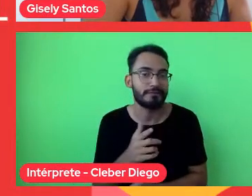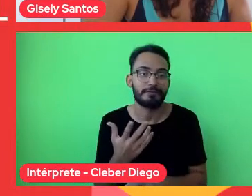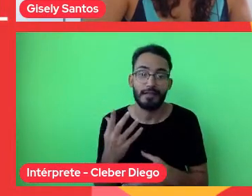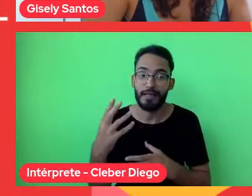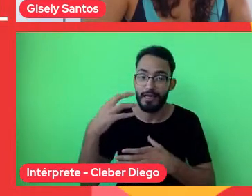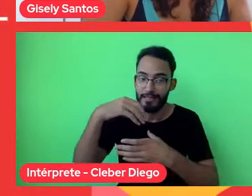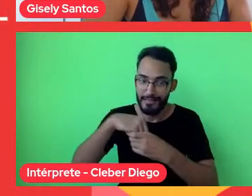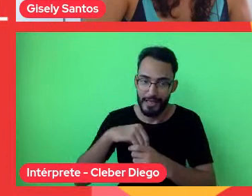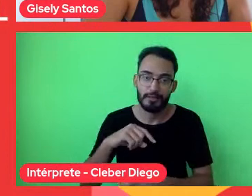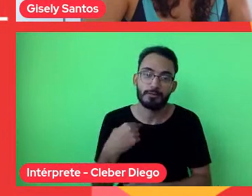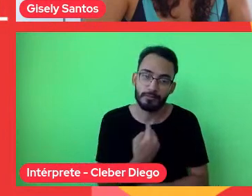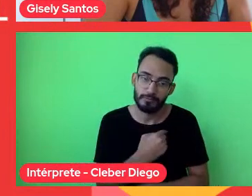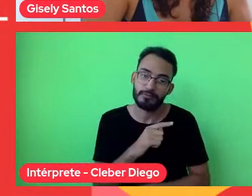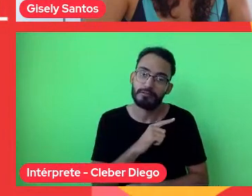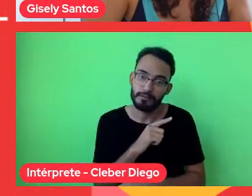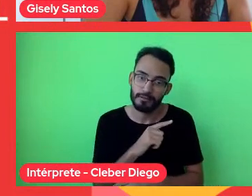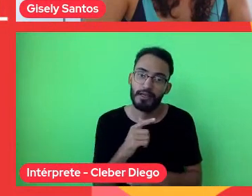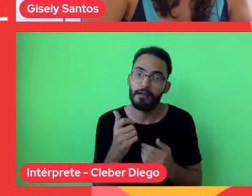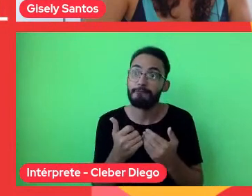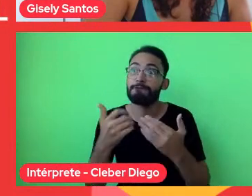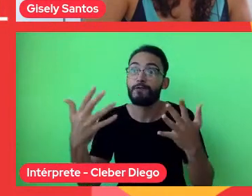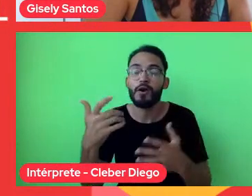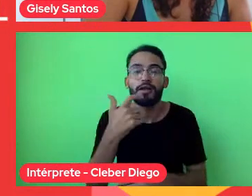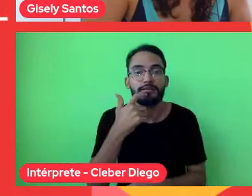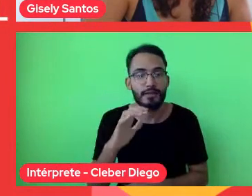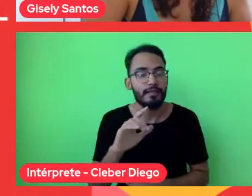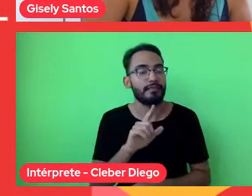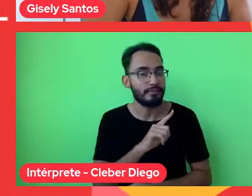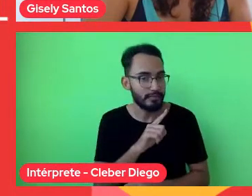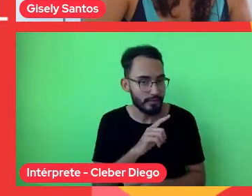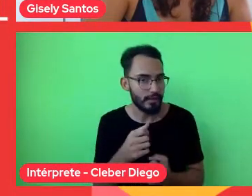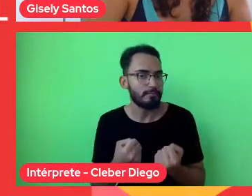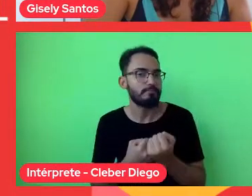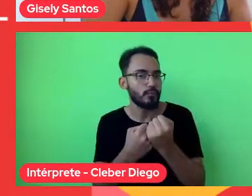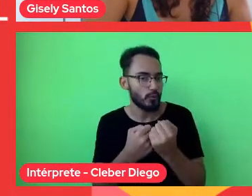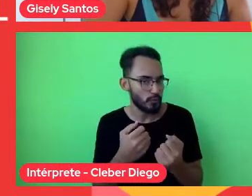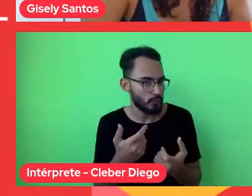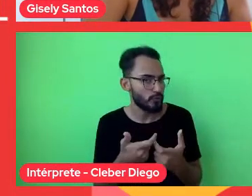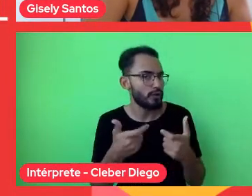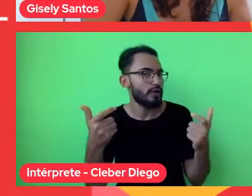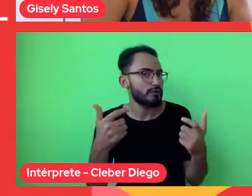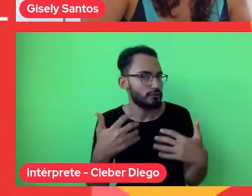internamente a gente tem essa rede, mas fora da CIT também tem uma rede de apoio muito grande.